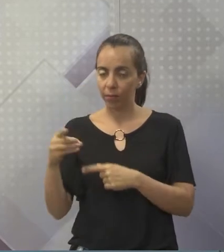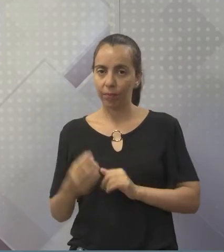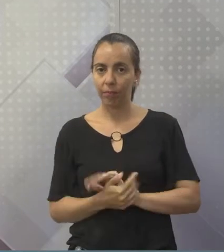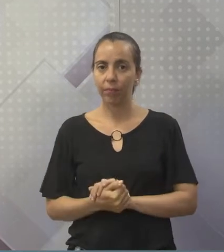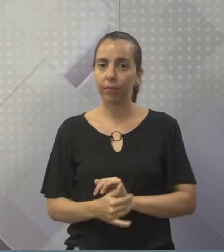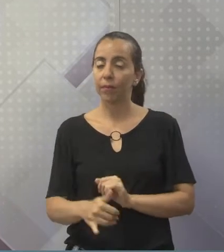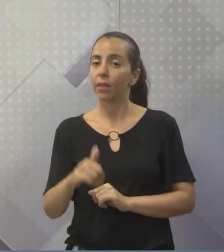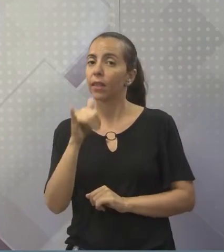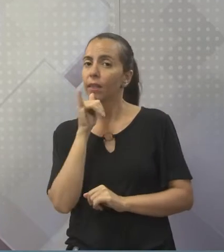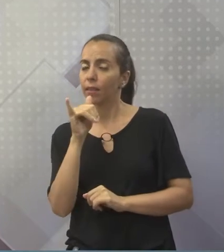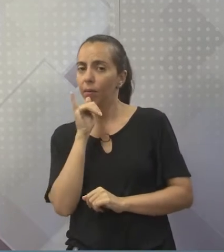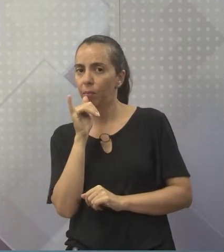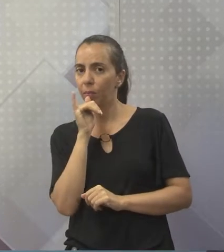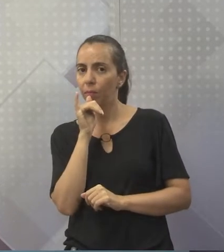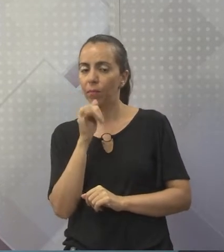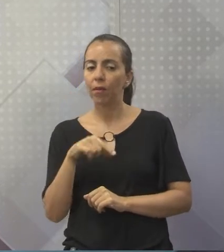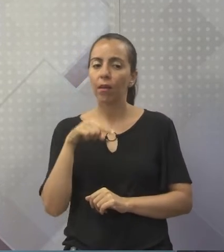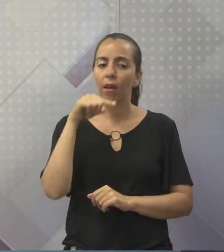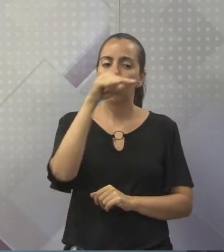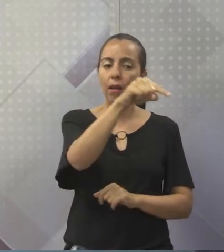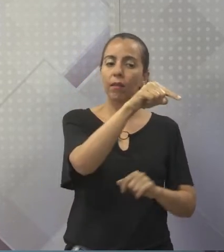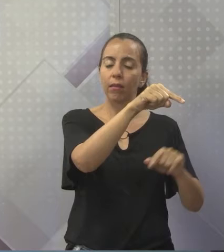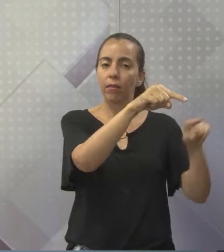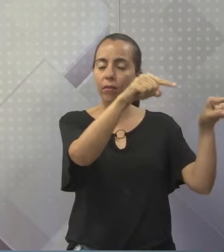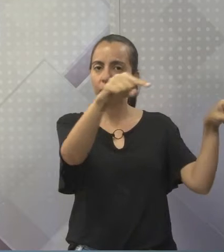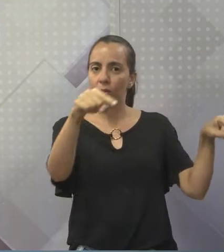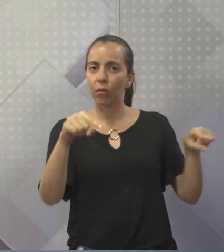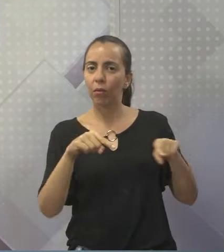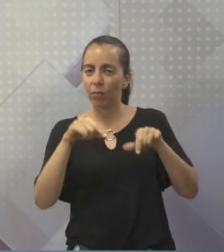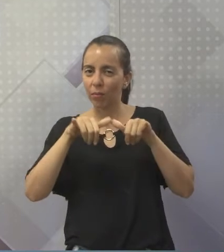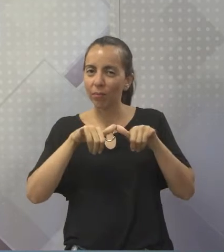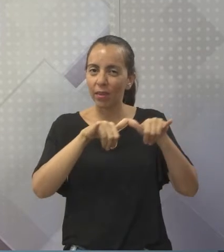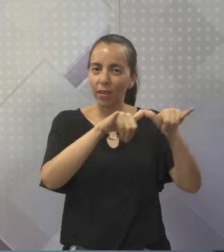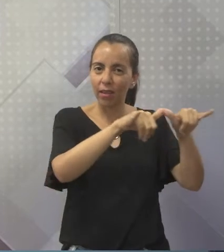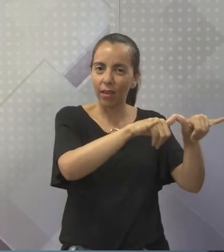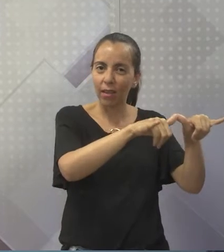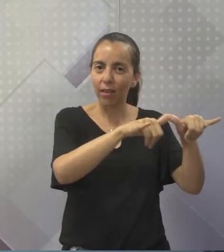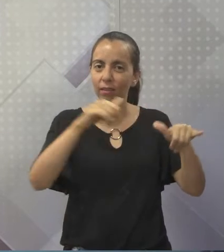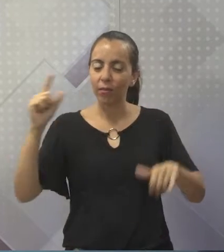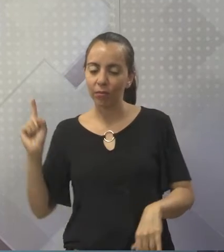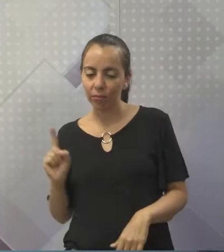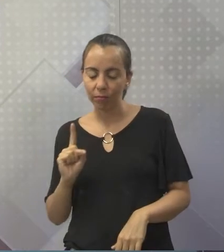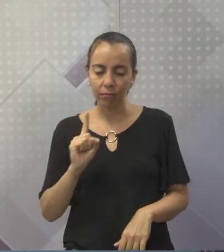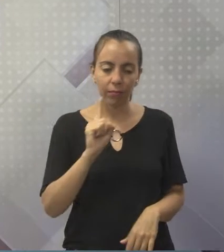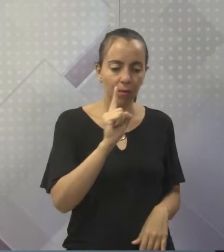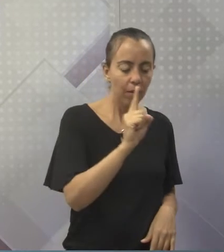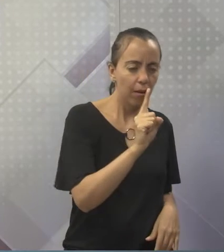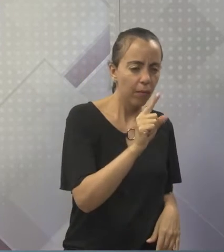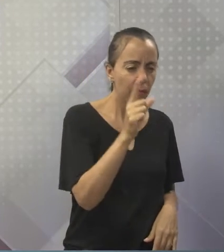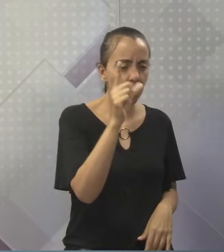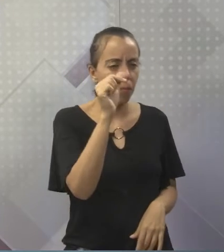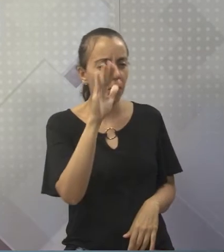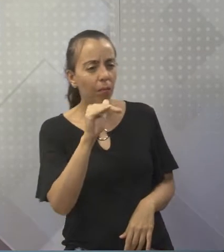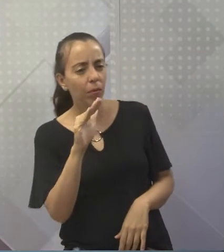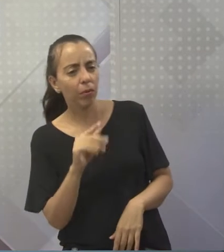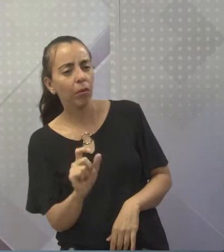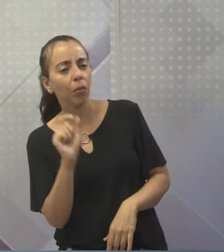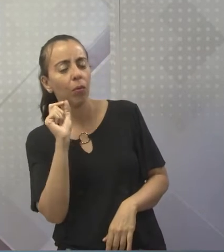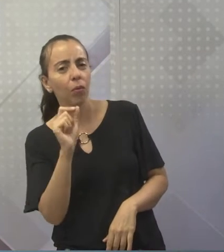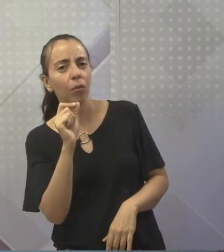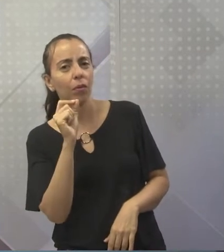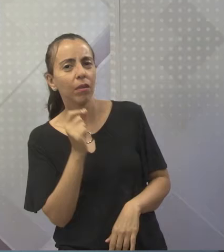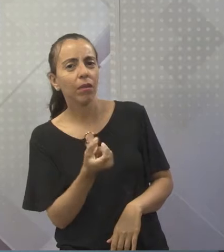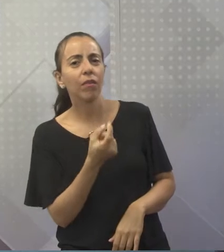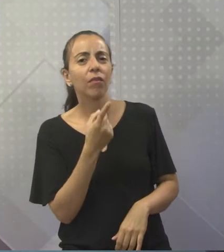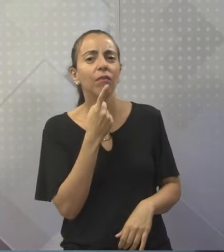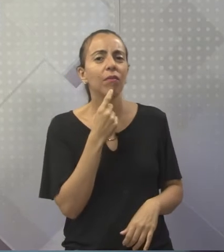cheio de tomates e tem aquela plaquinha: tomate está em promoção, R$ 2 o quilo. Ah, então, eu sei